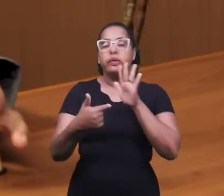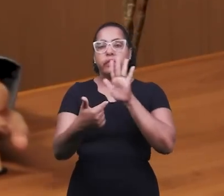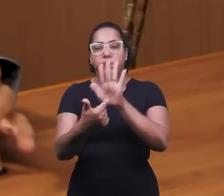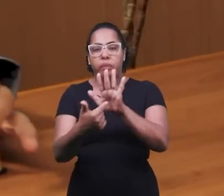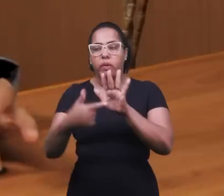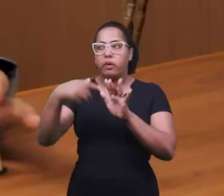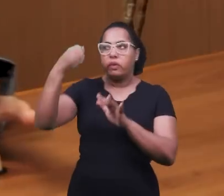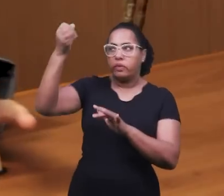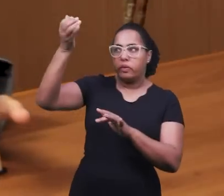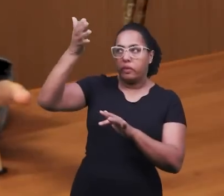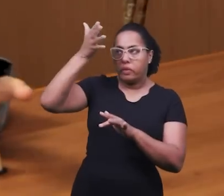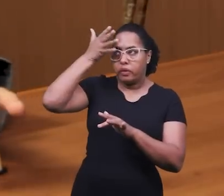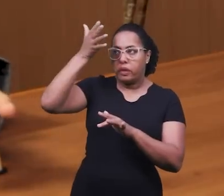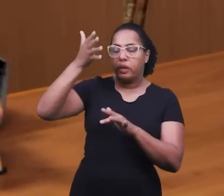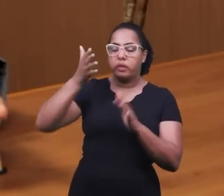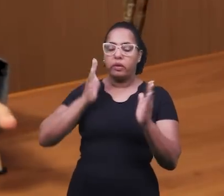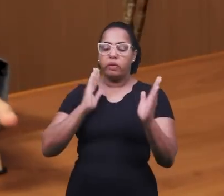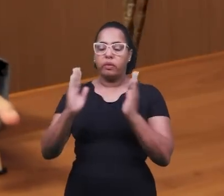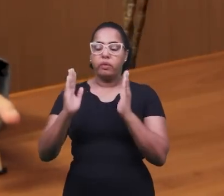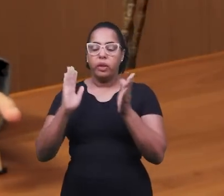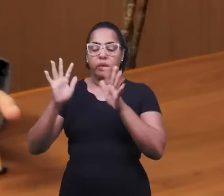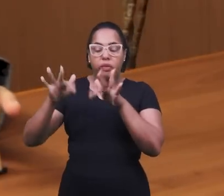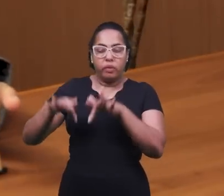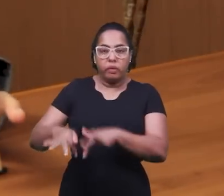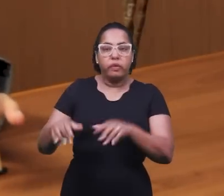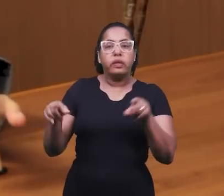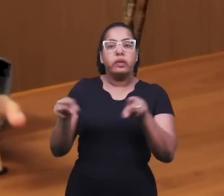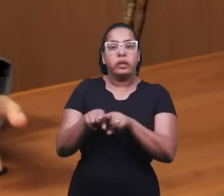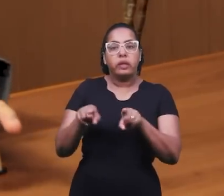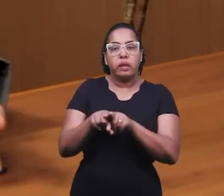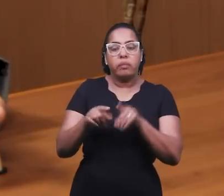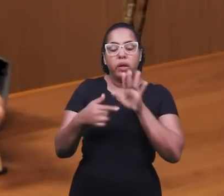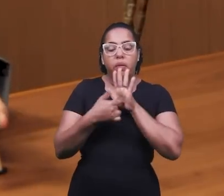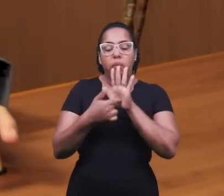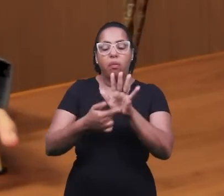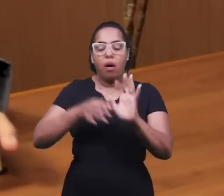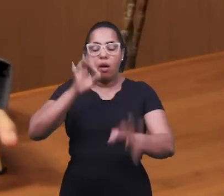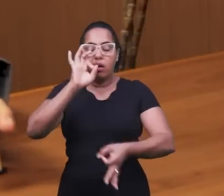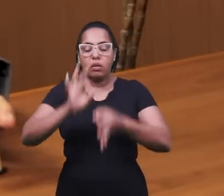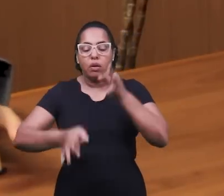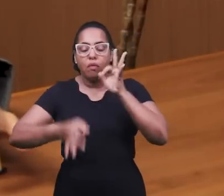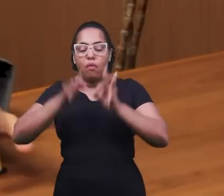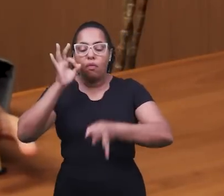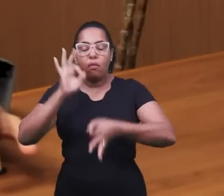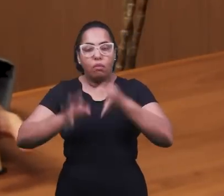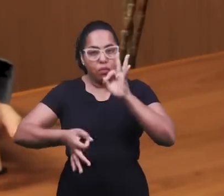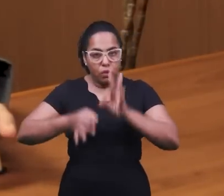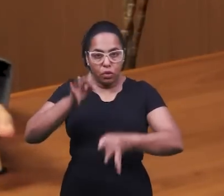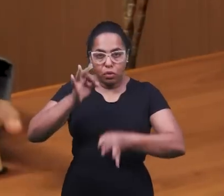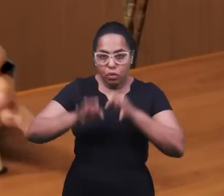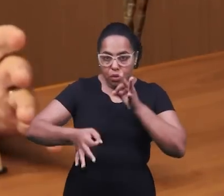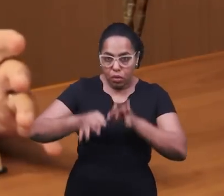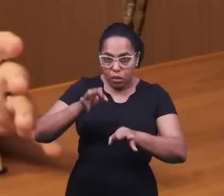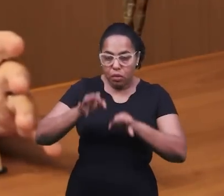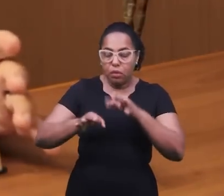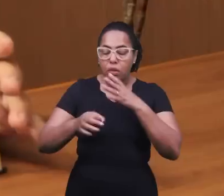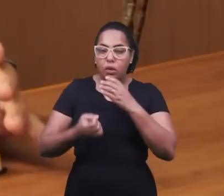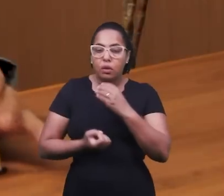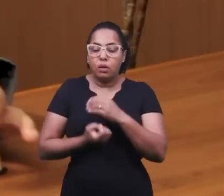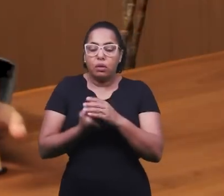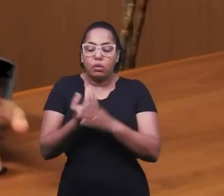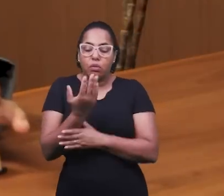ele fala de revelações do tempo do fim, ele também fala de juízos que seriam aplicados, que surgiriam,